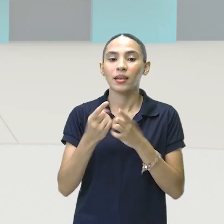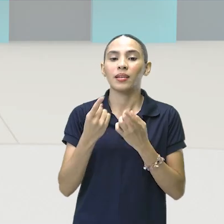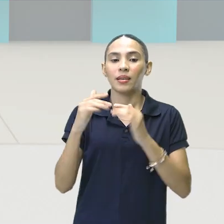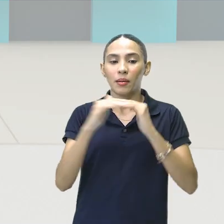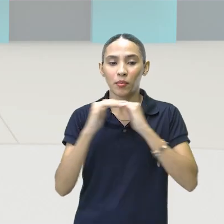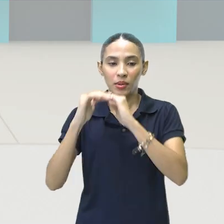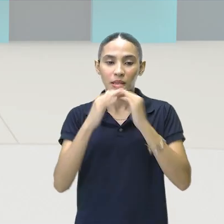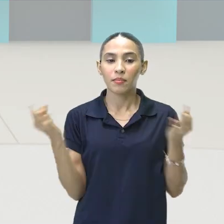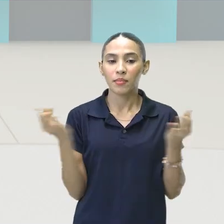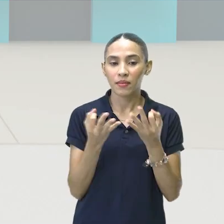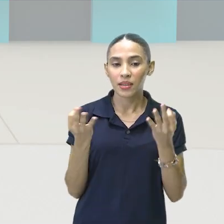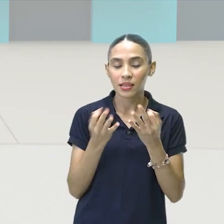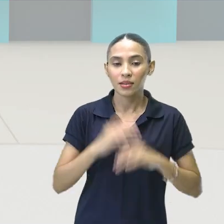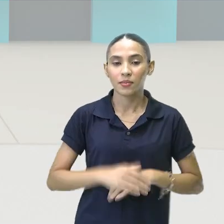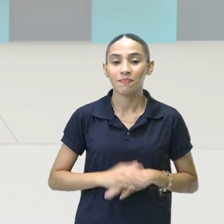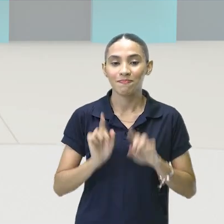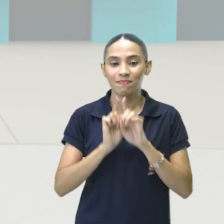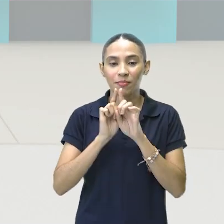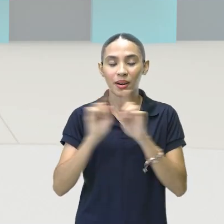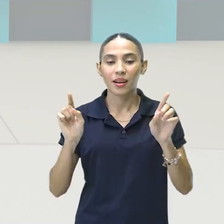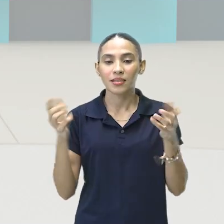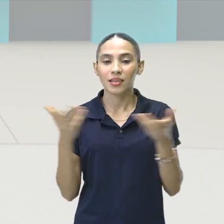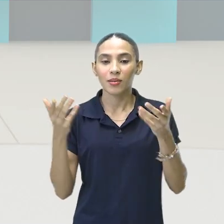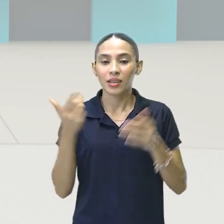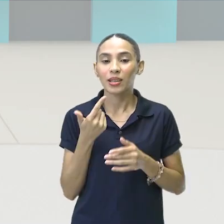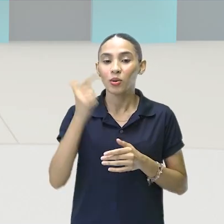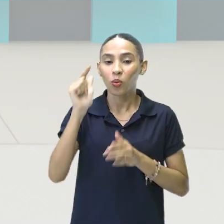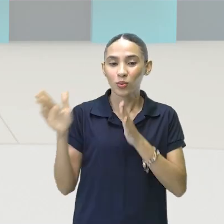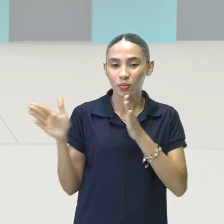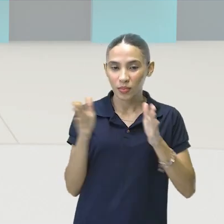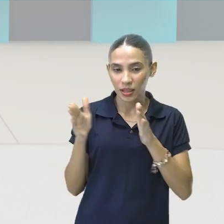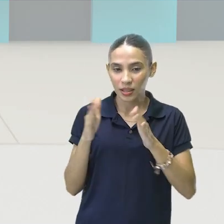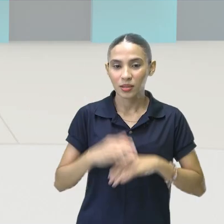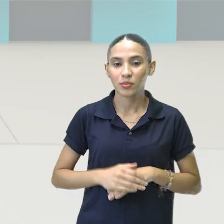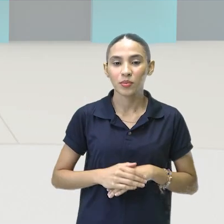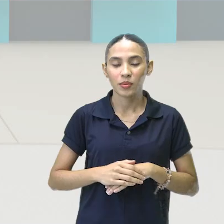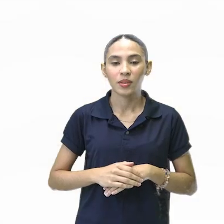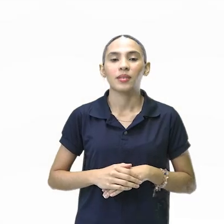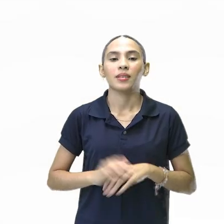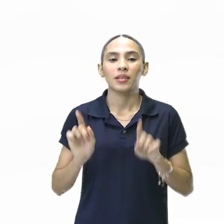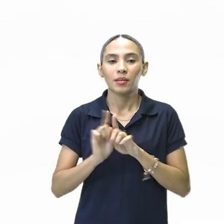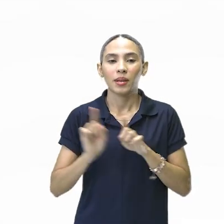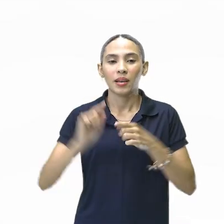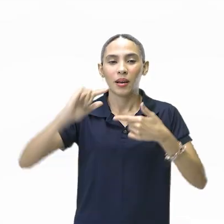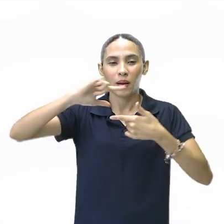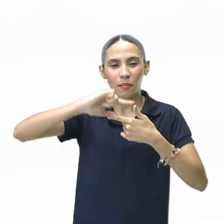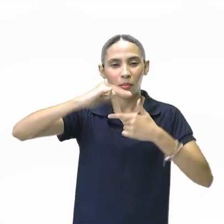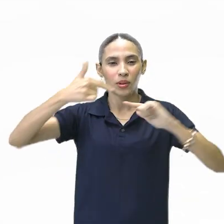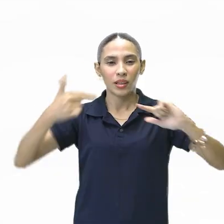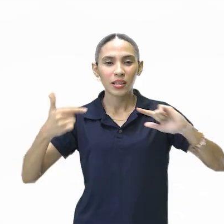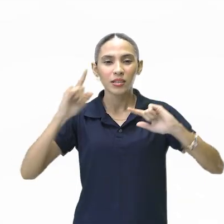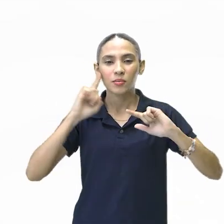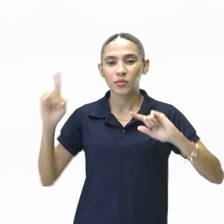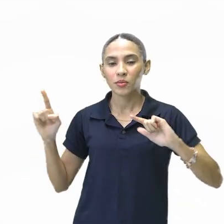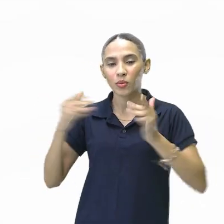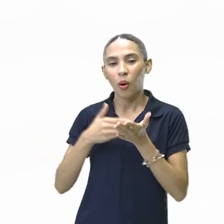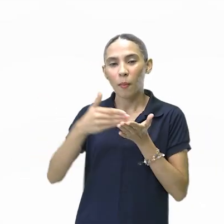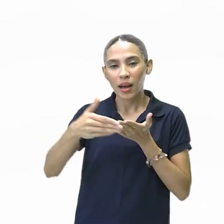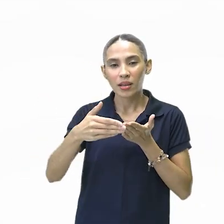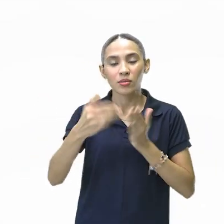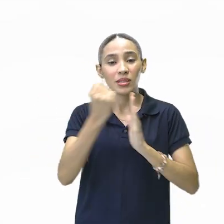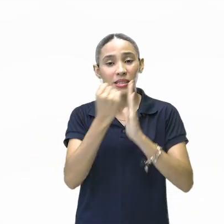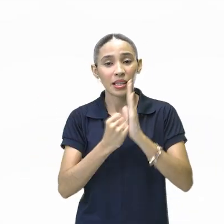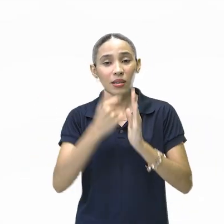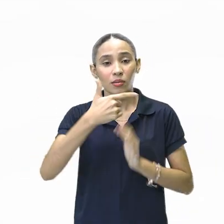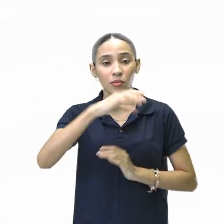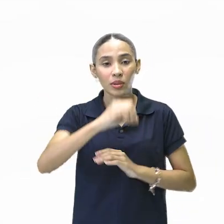e perfeição. Agora vamos lá em outra época, vamos no modernismo, lá no início do século XX. As